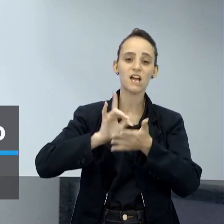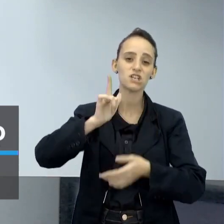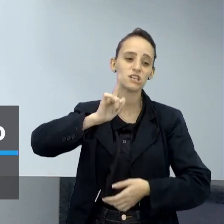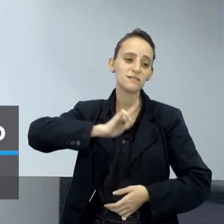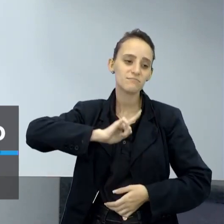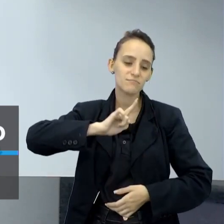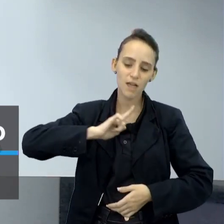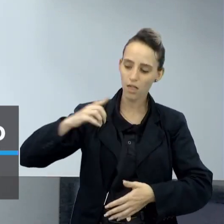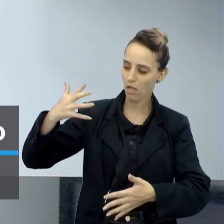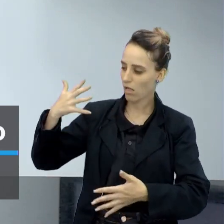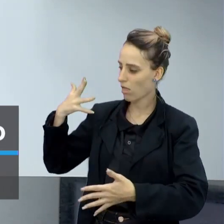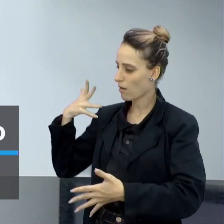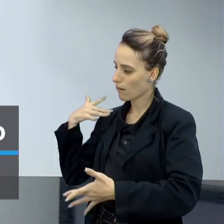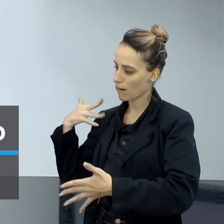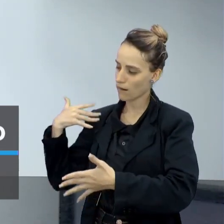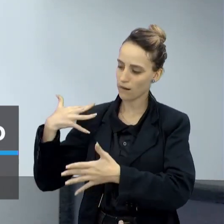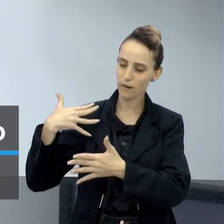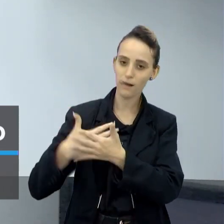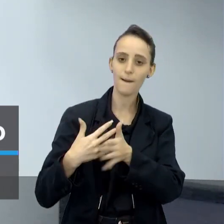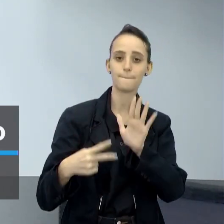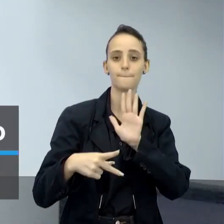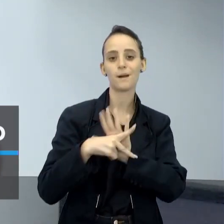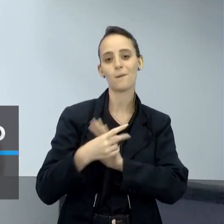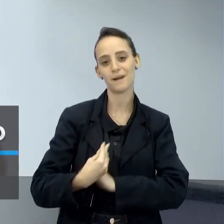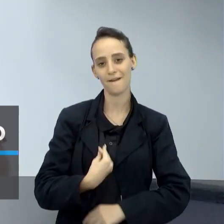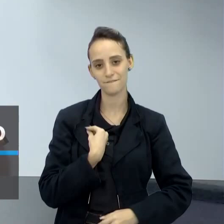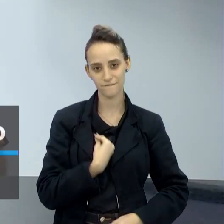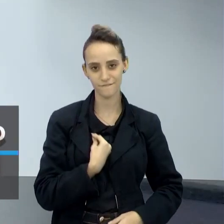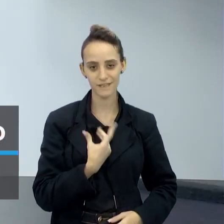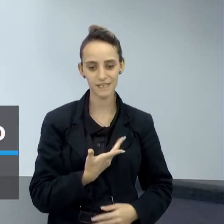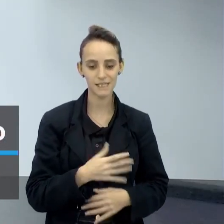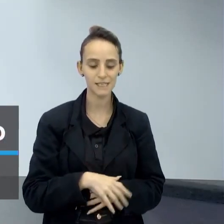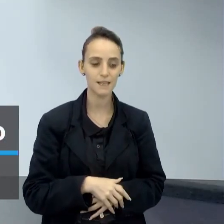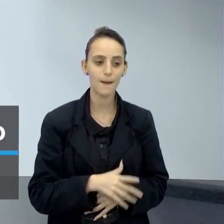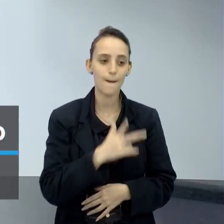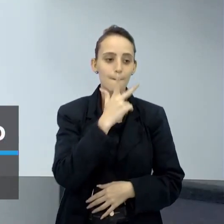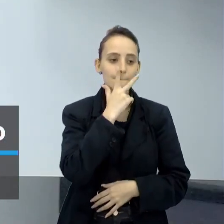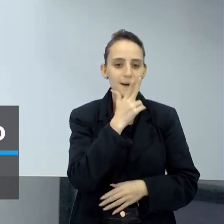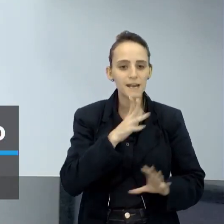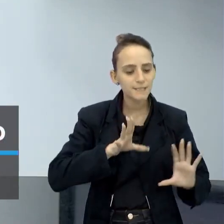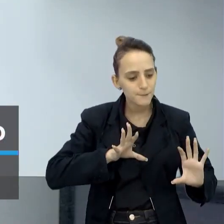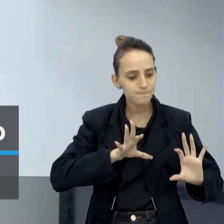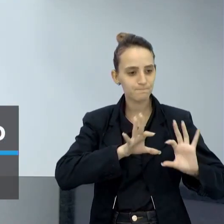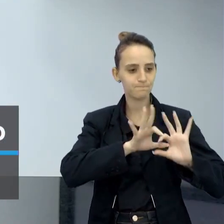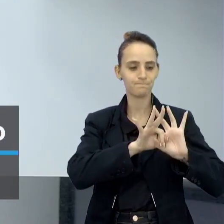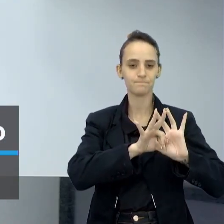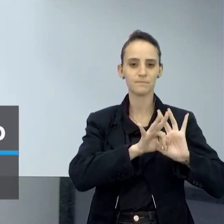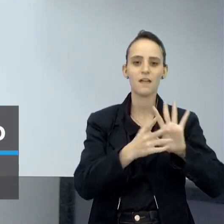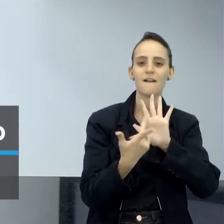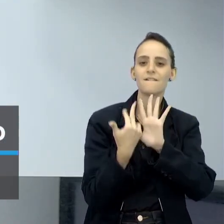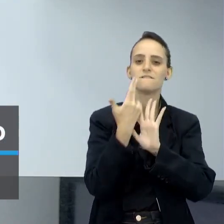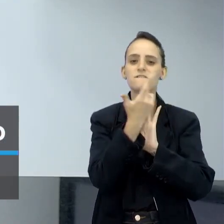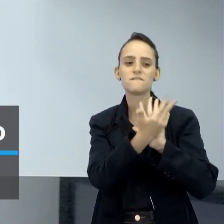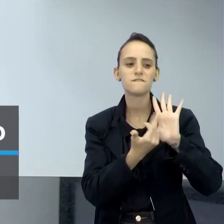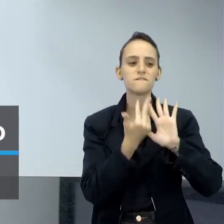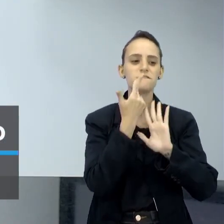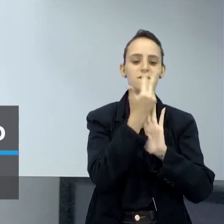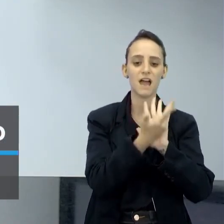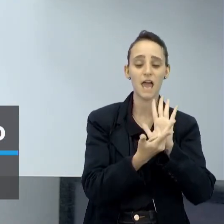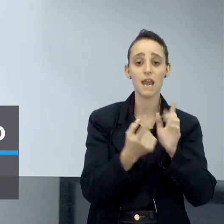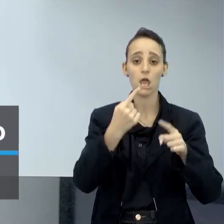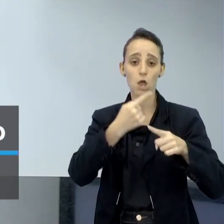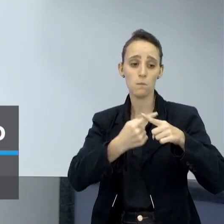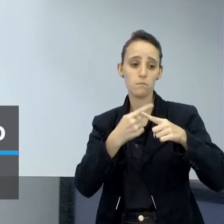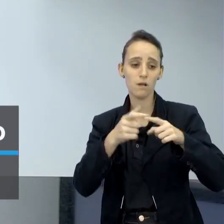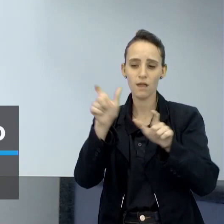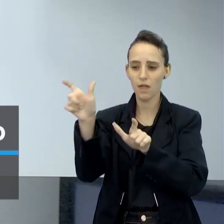dentro da construção ali das suas vivências. Quando a gente faz essa conexão, né, que é diversa, não adianta. Cada ser